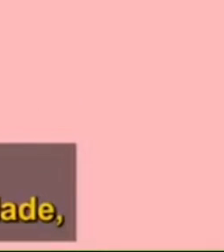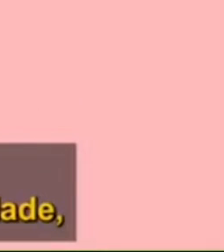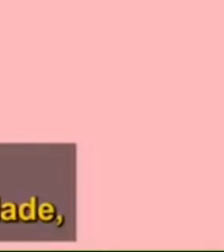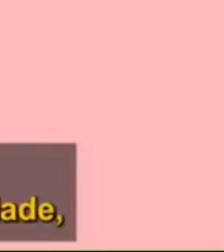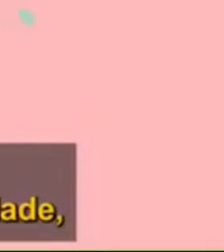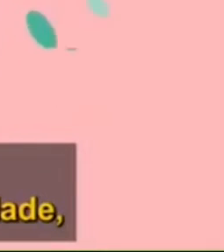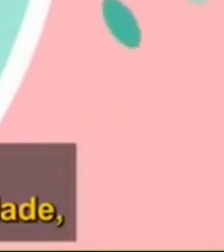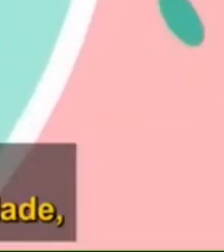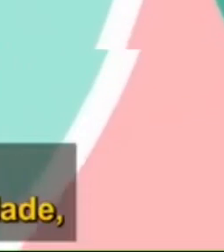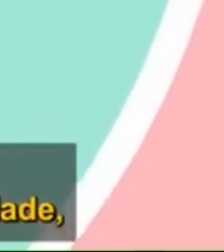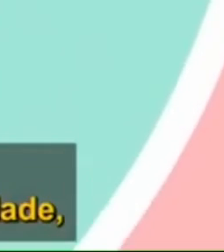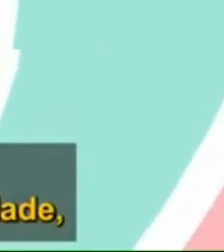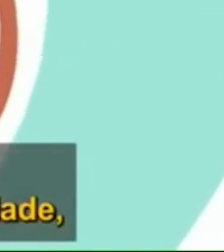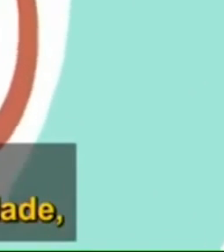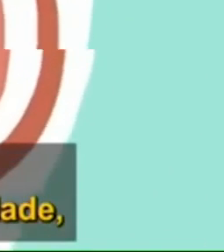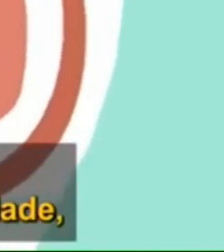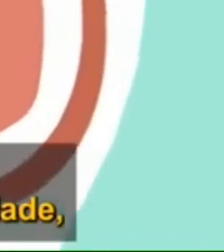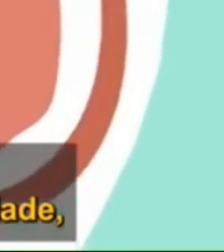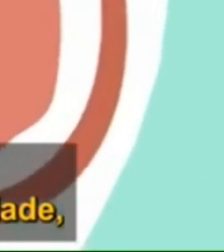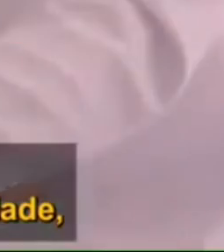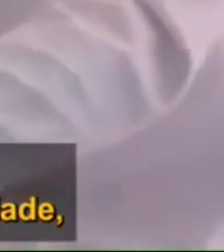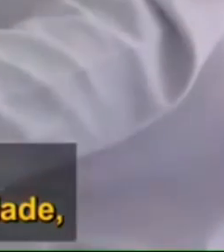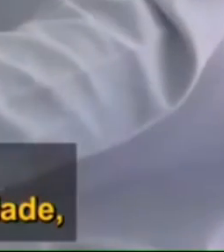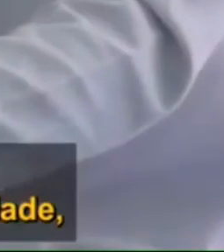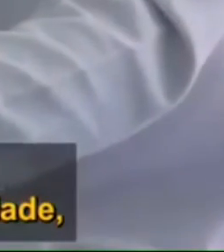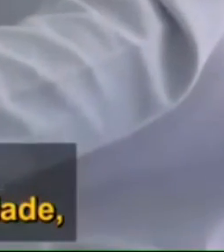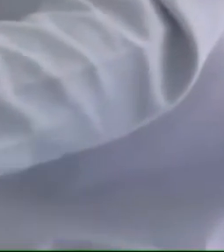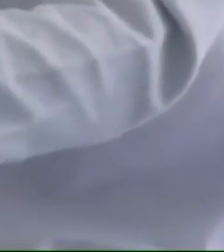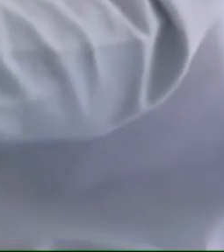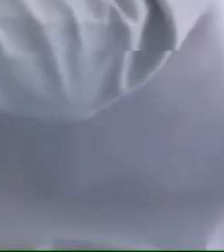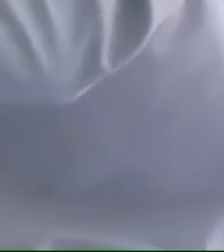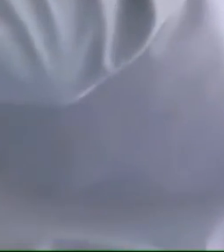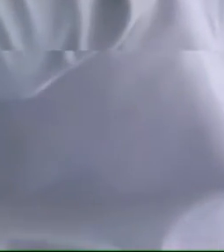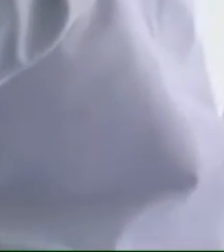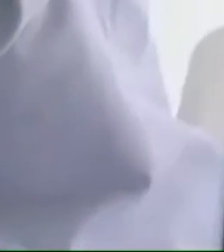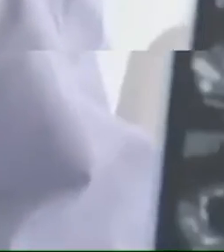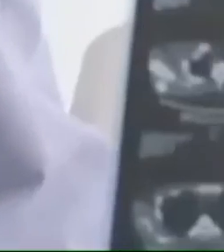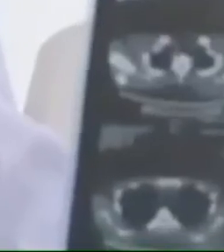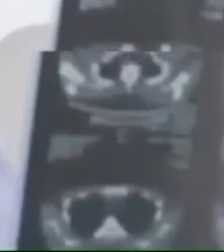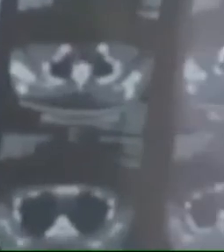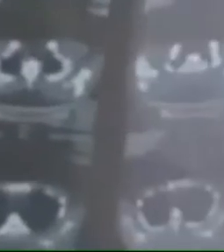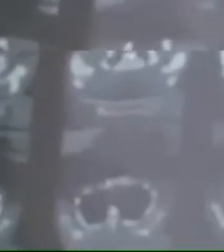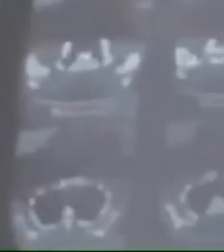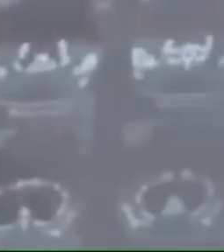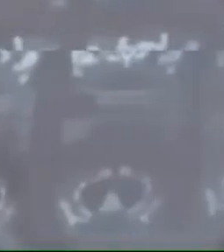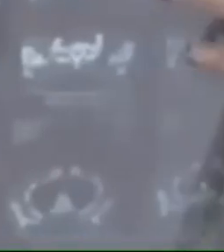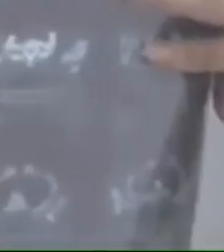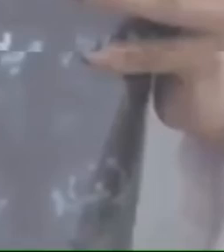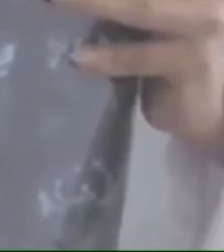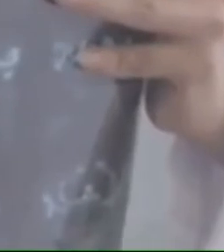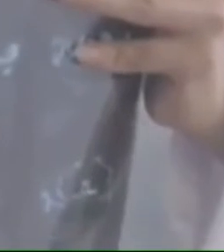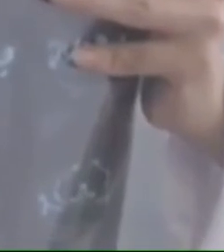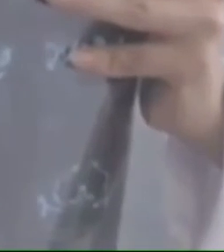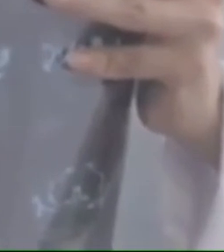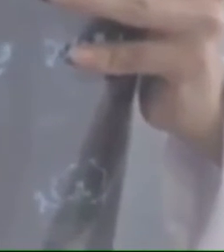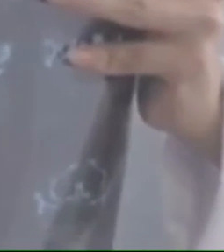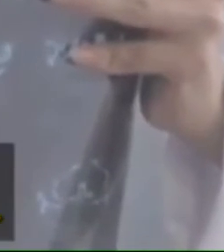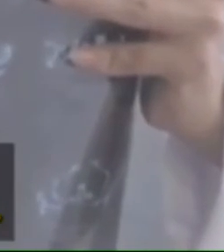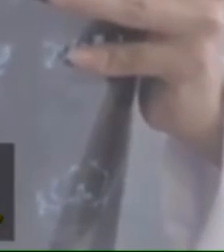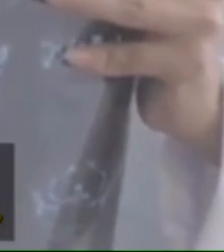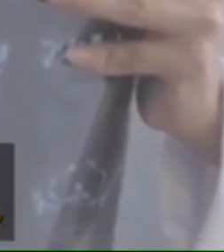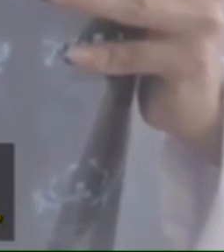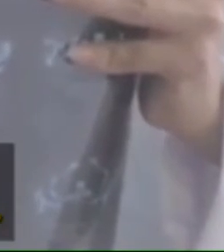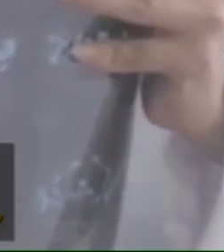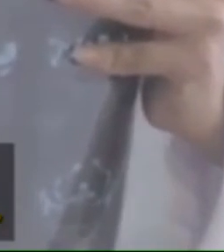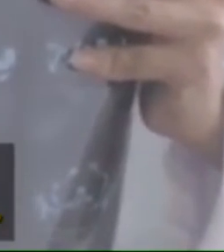gestante pode lesar o feto em diferentes graus de intensidade, provocando desde distúrbios do neurodesenvolvimento